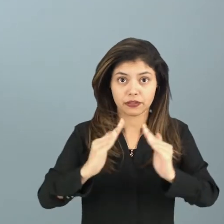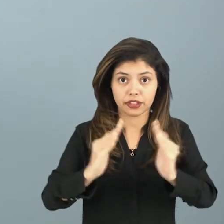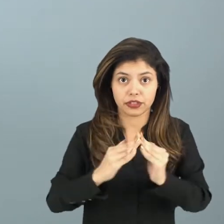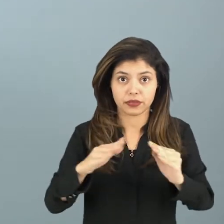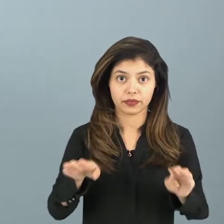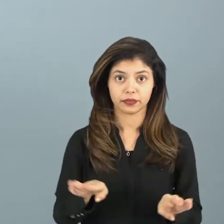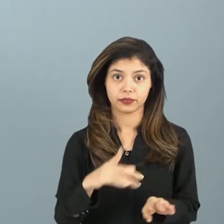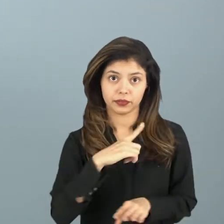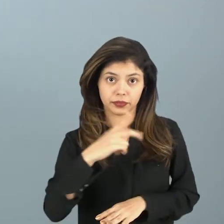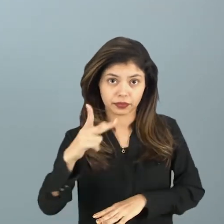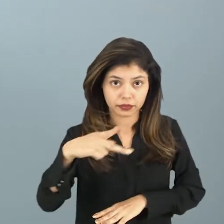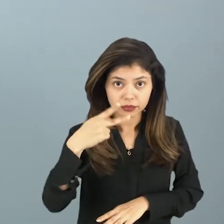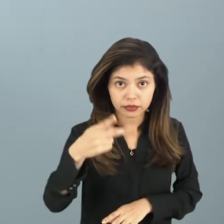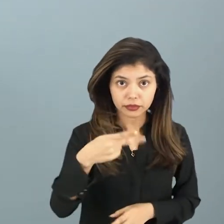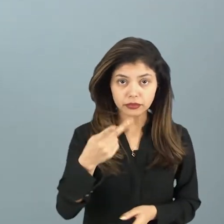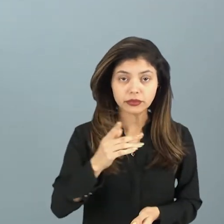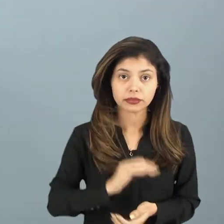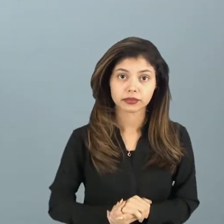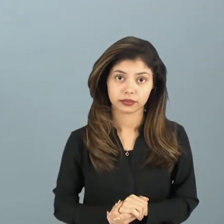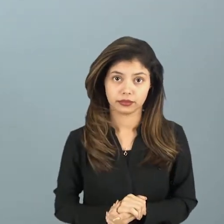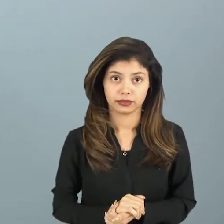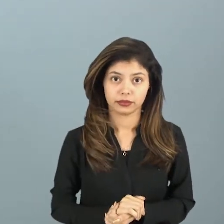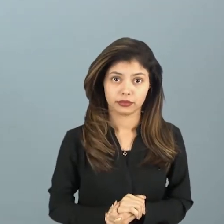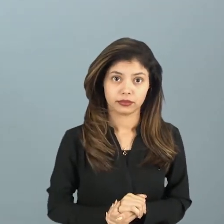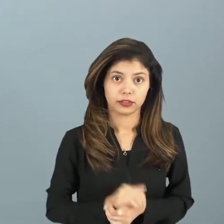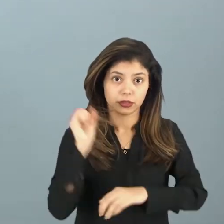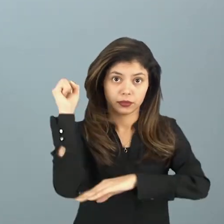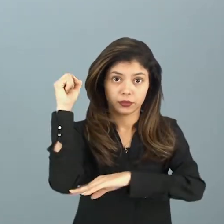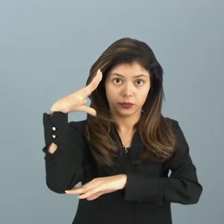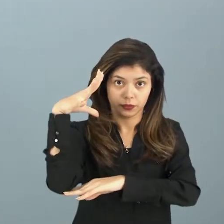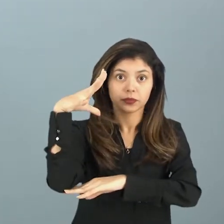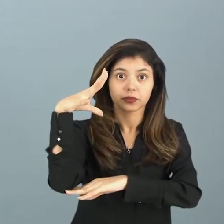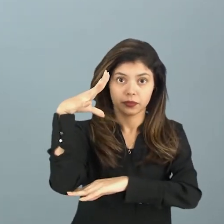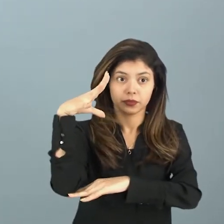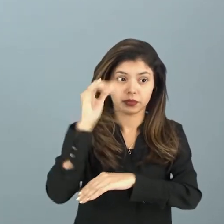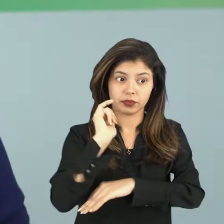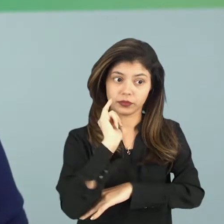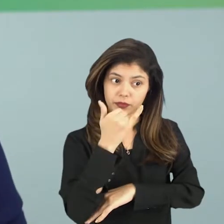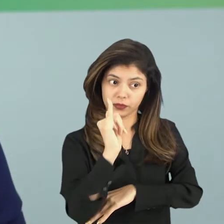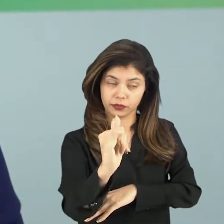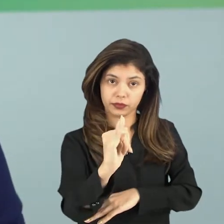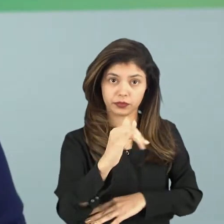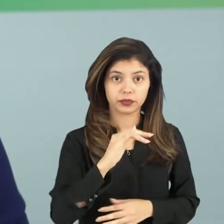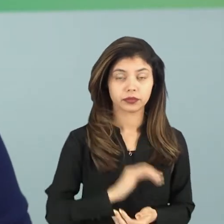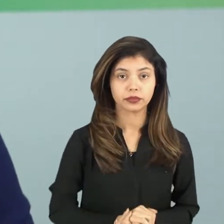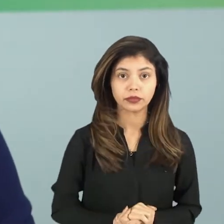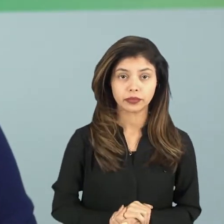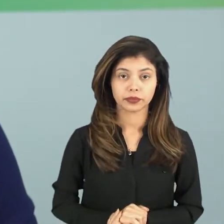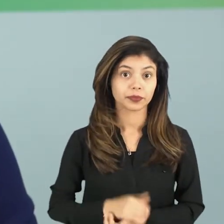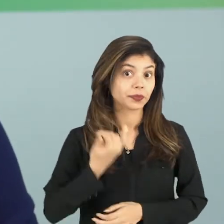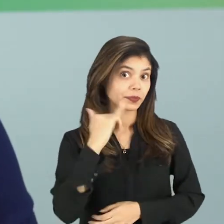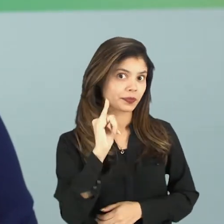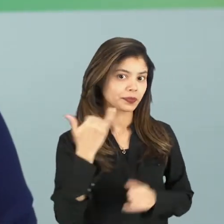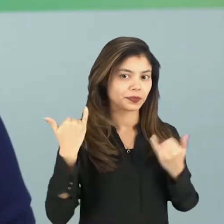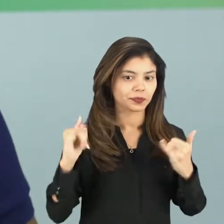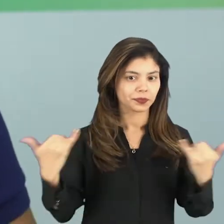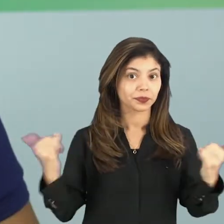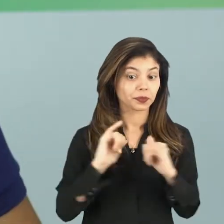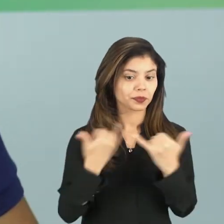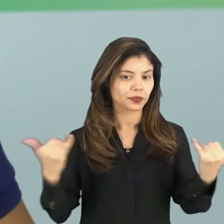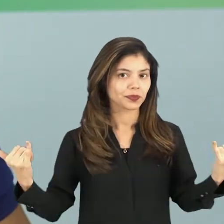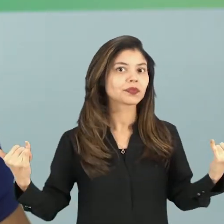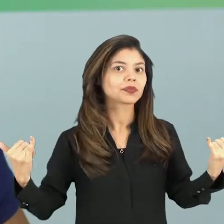Só que ela vai falar sobre a luz, a energia elétrica. E